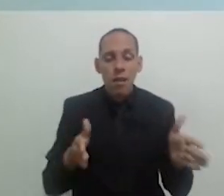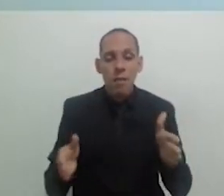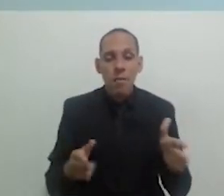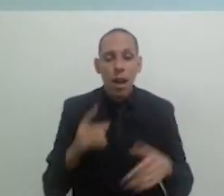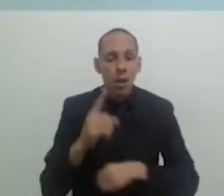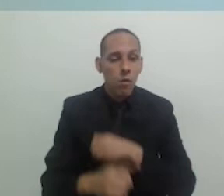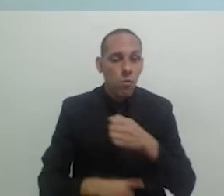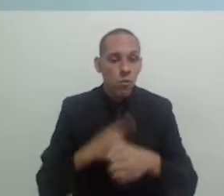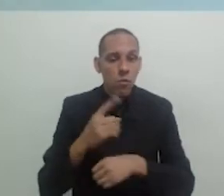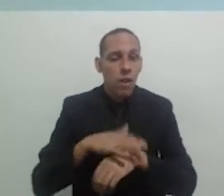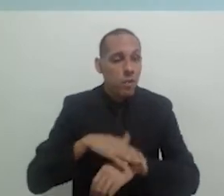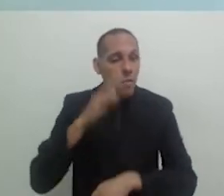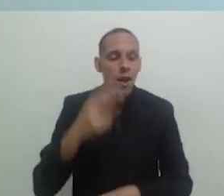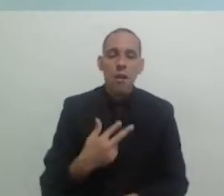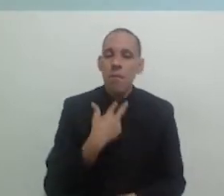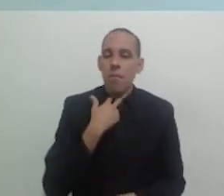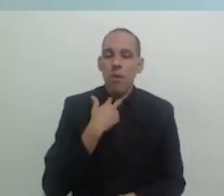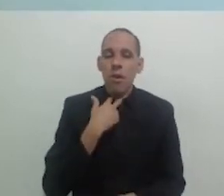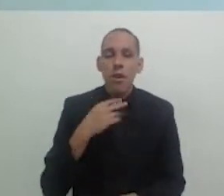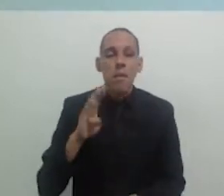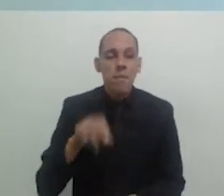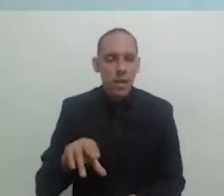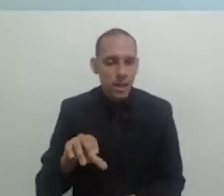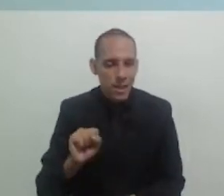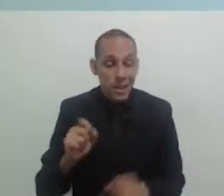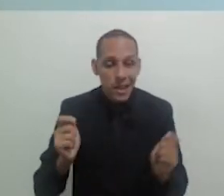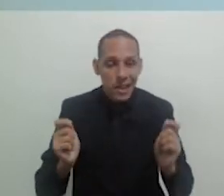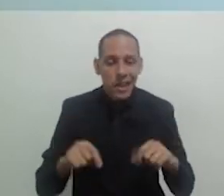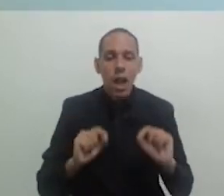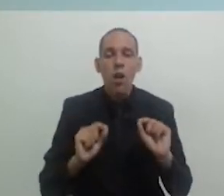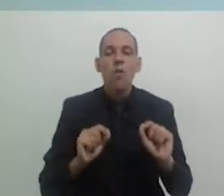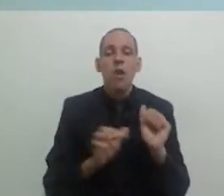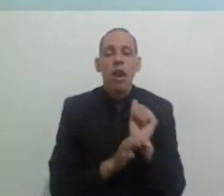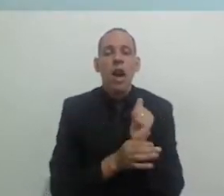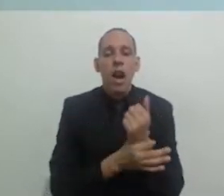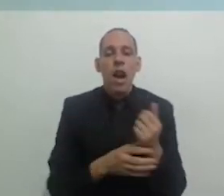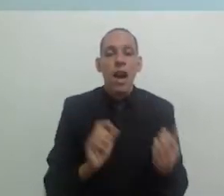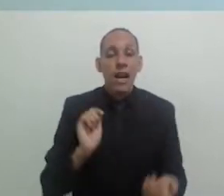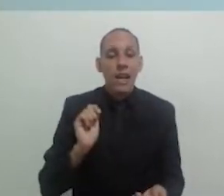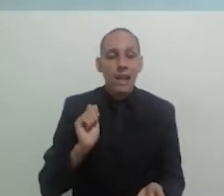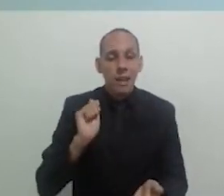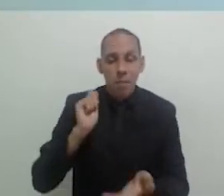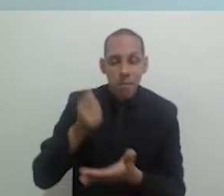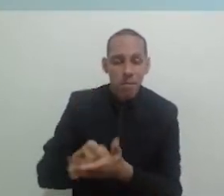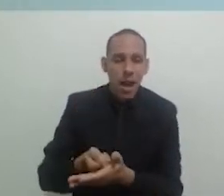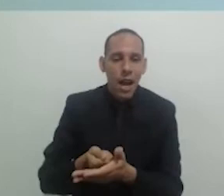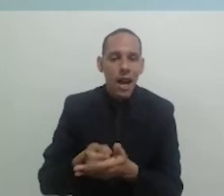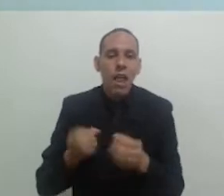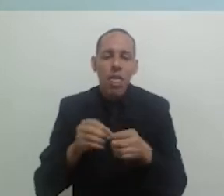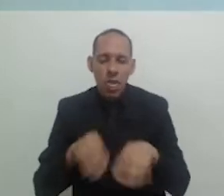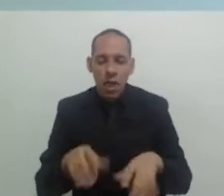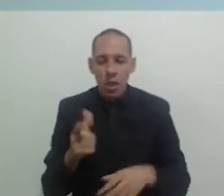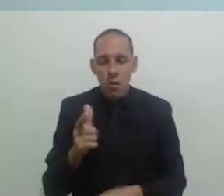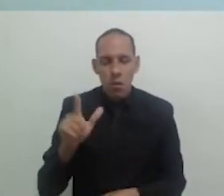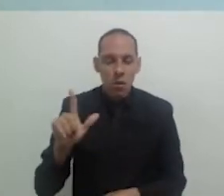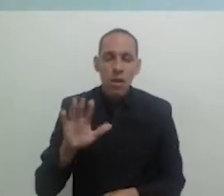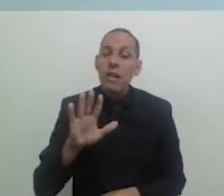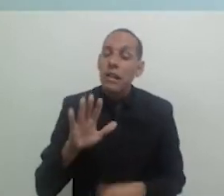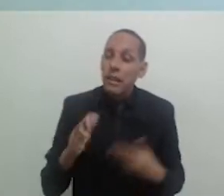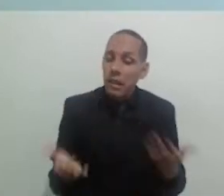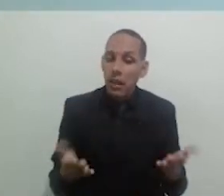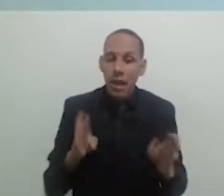de bens em quantidade suficiente para garantir o ressarcimento dos danos em apuração. No caso concreto, senhor presidente, a licitação é do ano